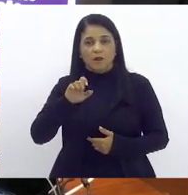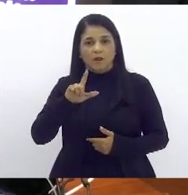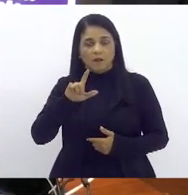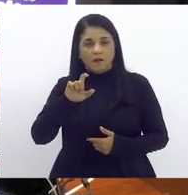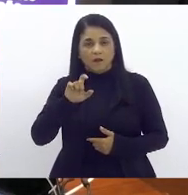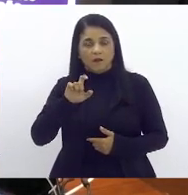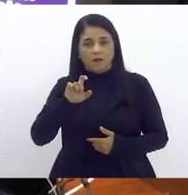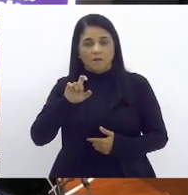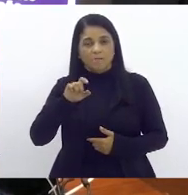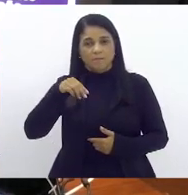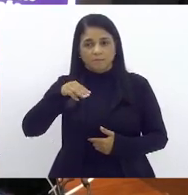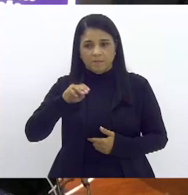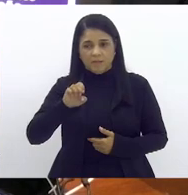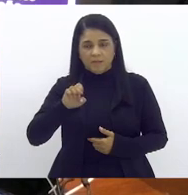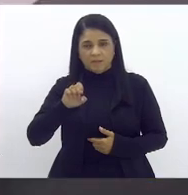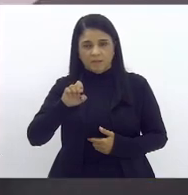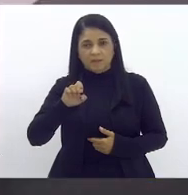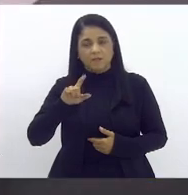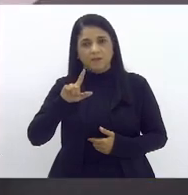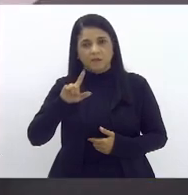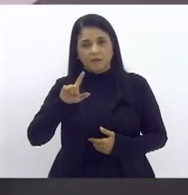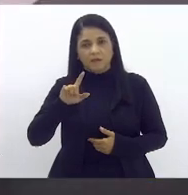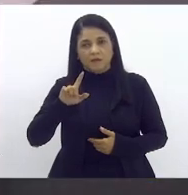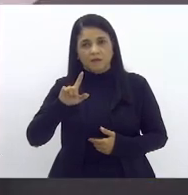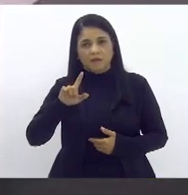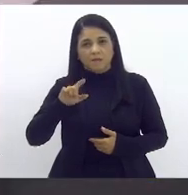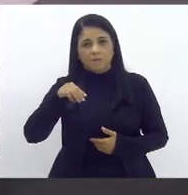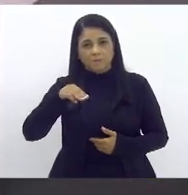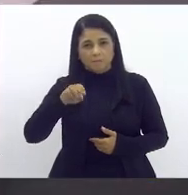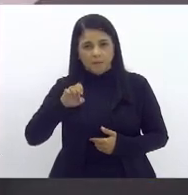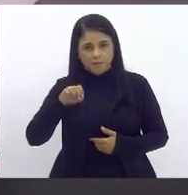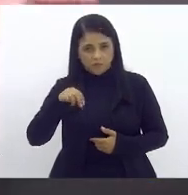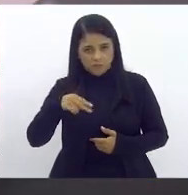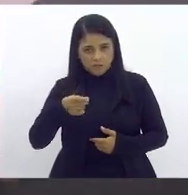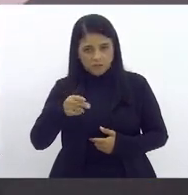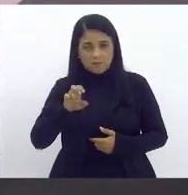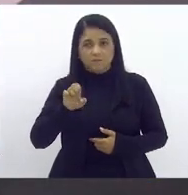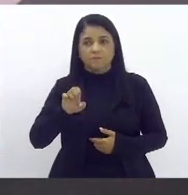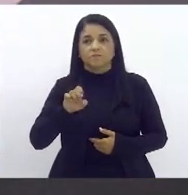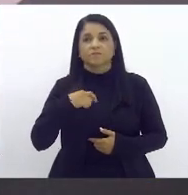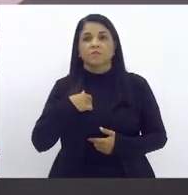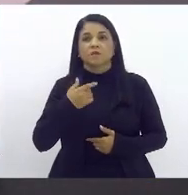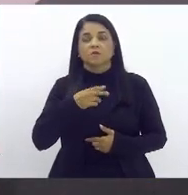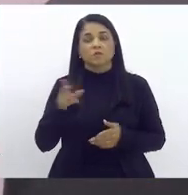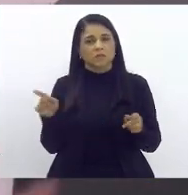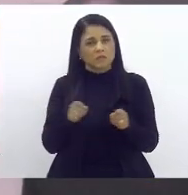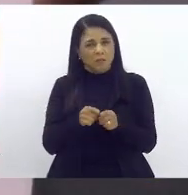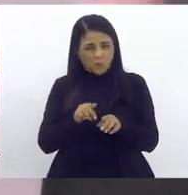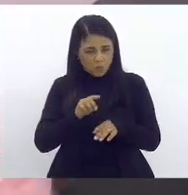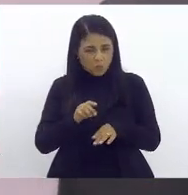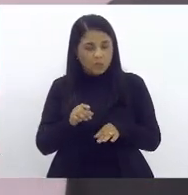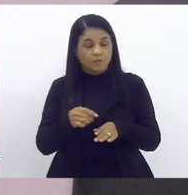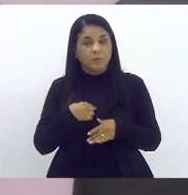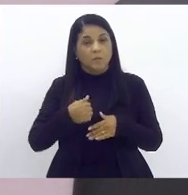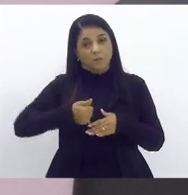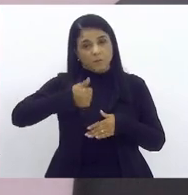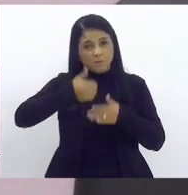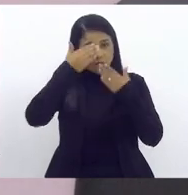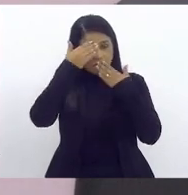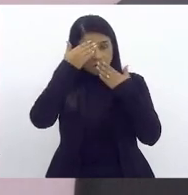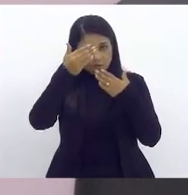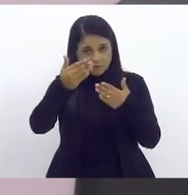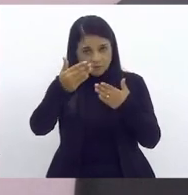anos, Angelita. A gente vai fazer um breve resumo, porque a gente sabe que o tempo é curto. Mas, em primeiro lugar, a gente quer